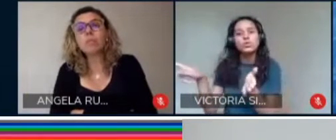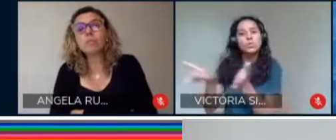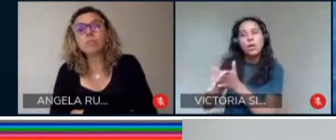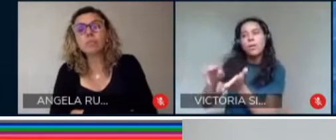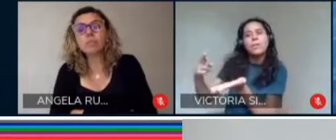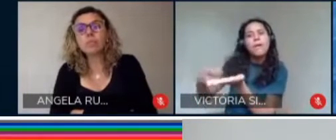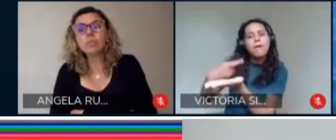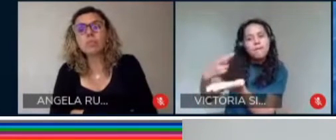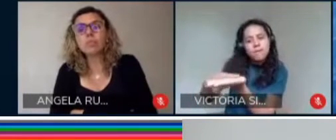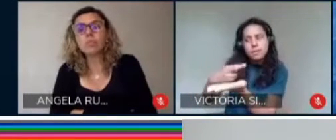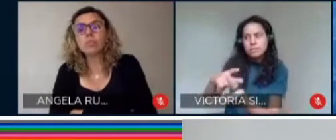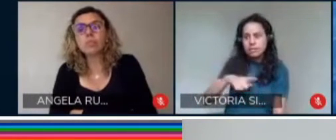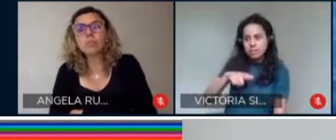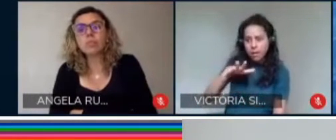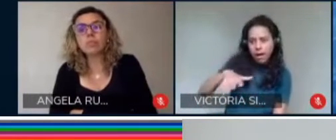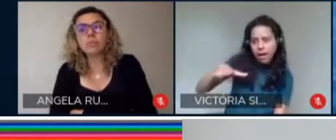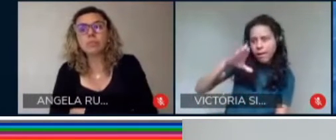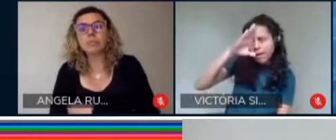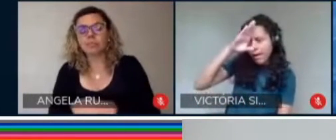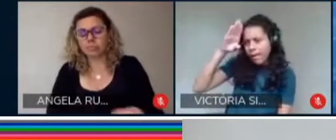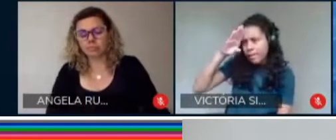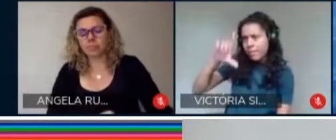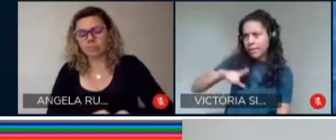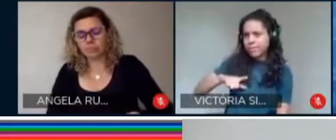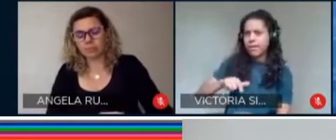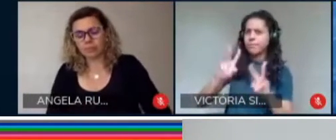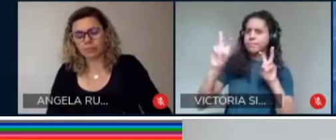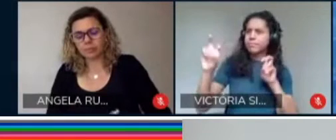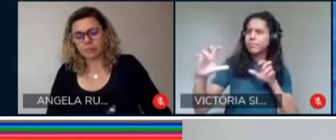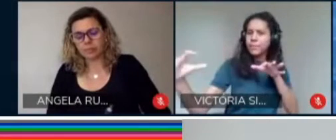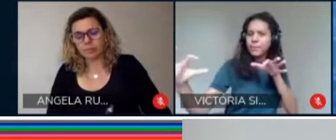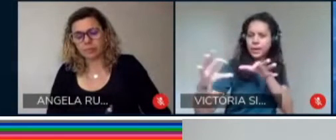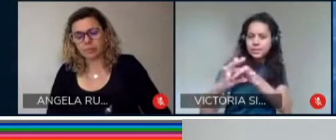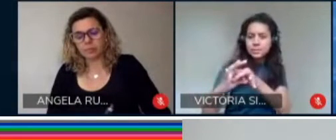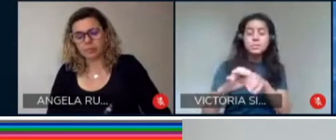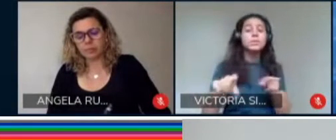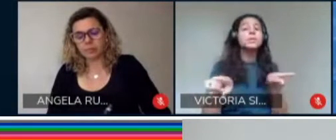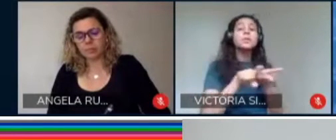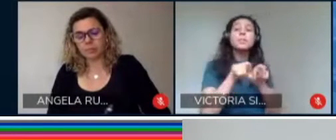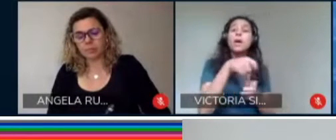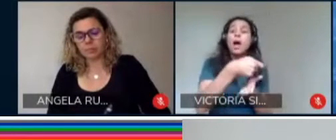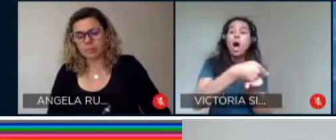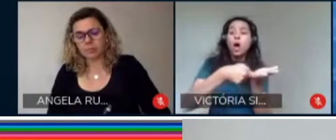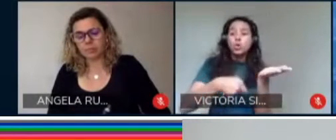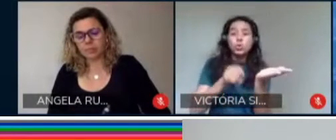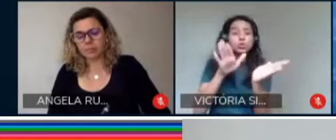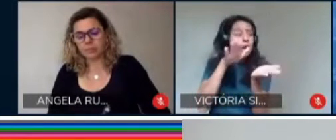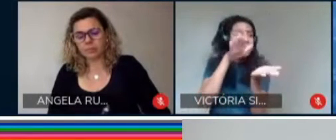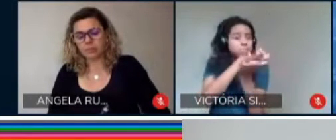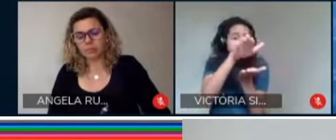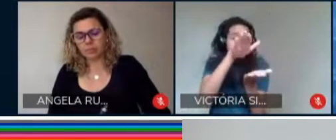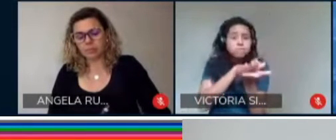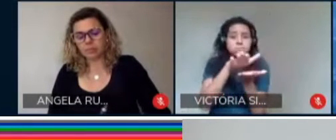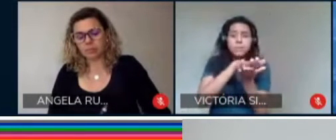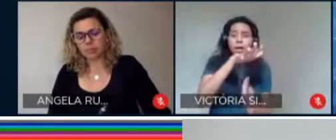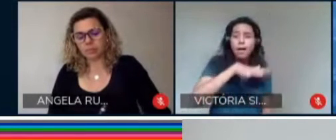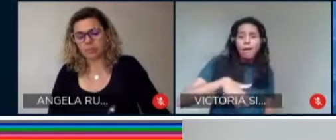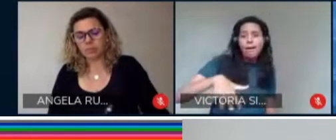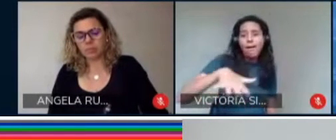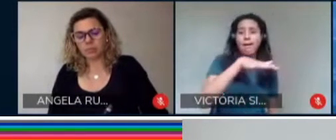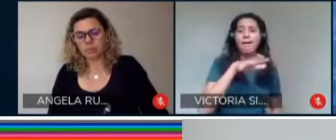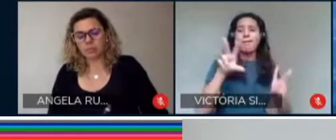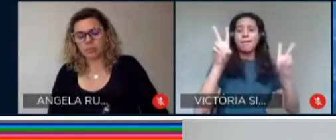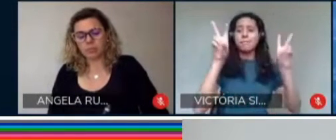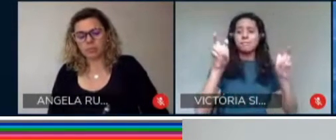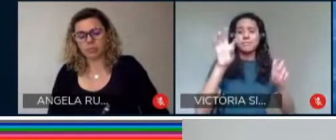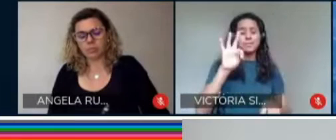e, principalmente, quais são os autores com os quais eu vou conversar, com os autores que trabalham com aquilo que eu